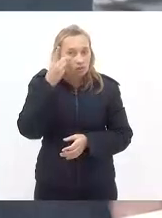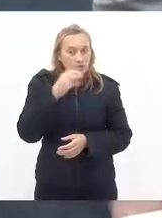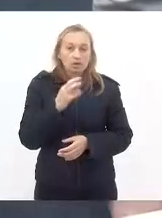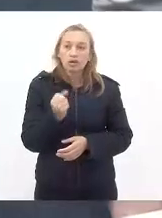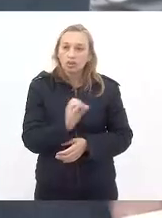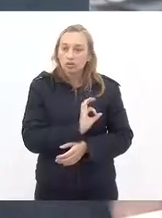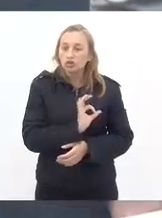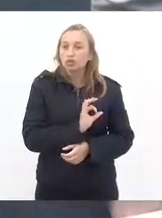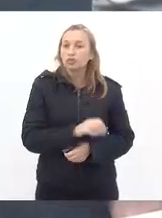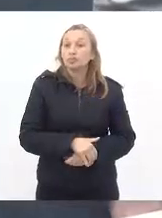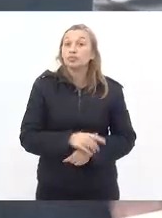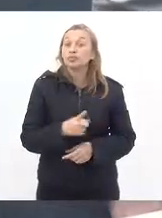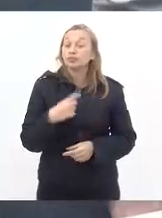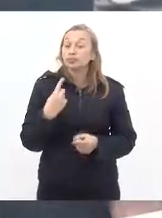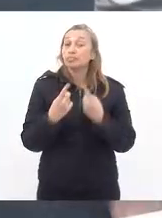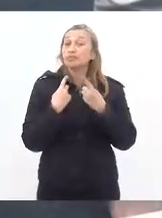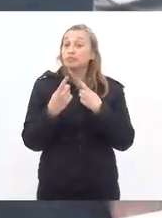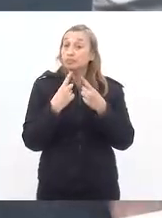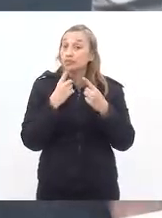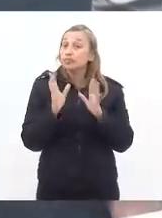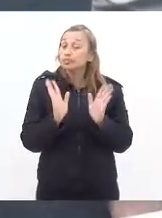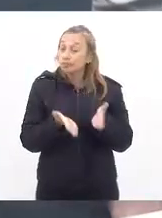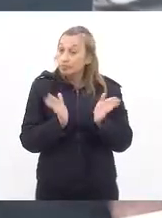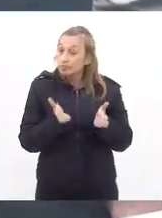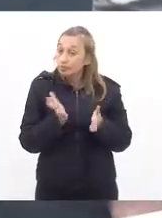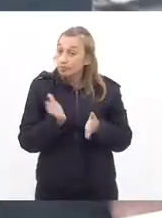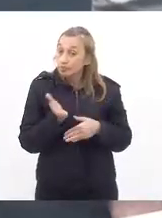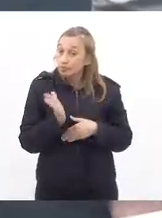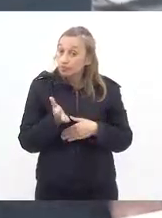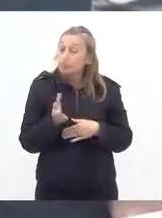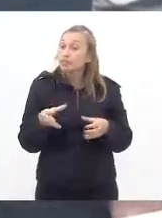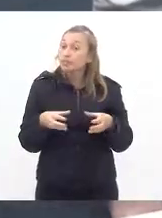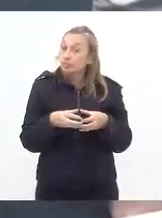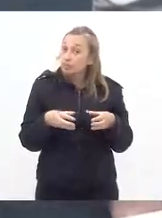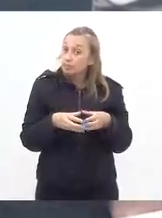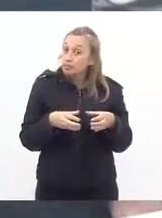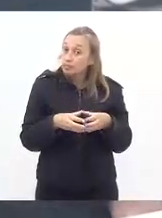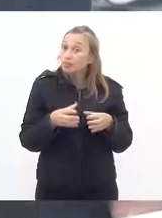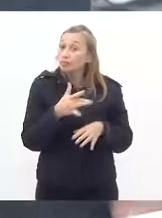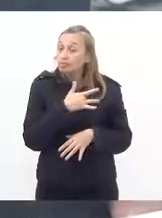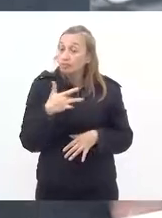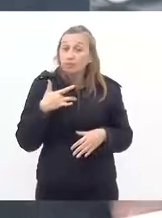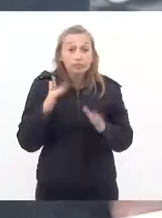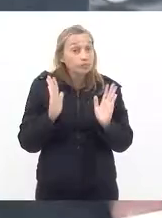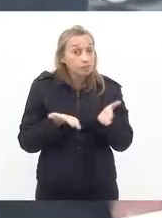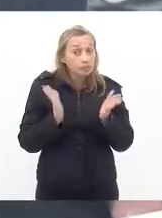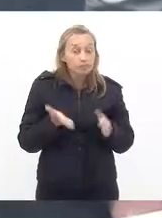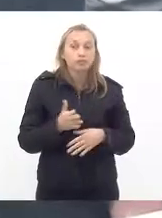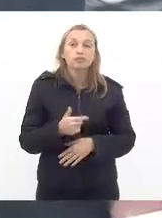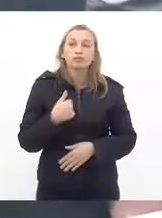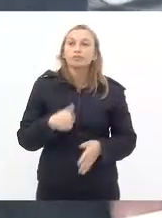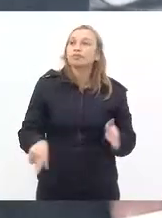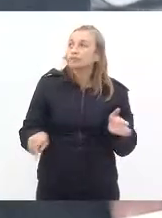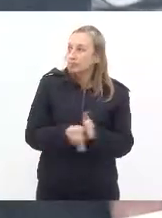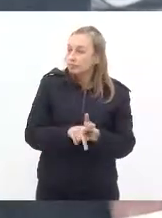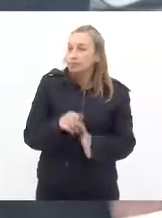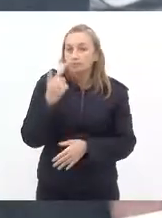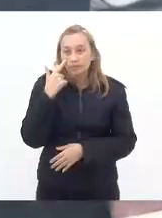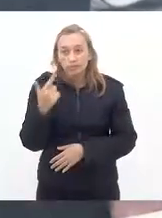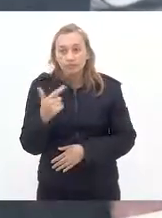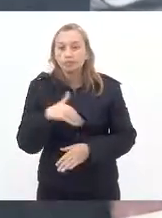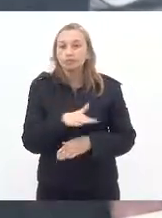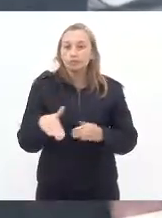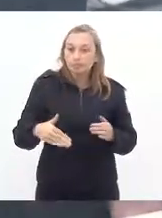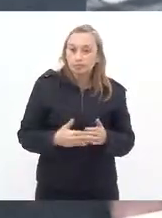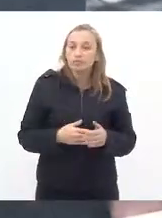ROM a deputada Martha Rocha e nós debatemos isso na combinação de saúde hoje eu sou mesmo todos os